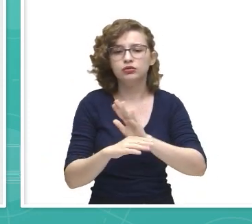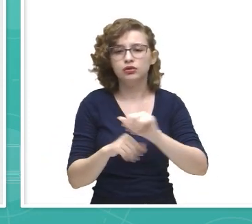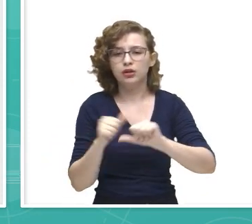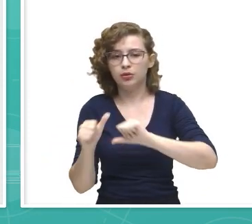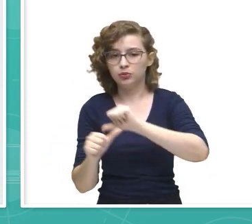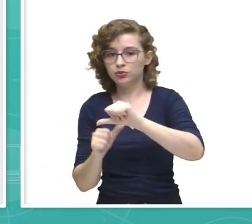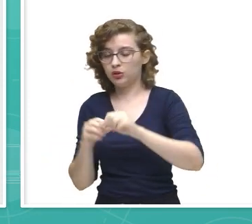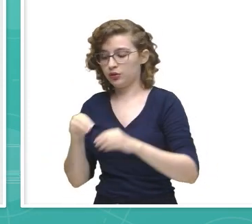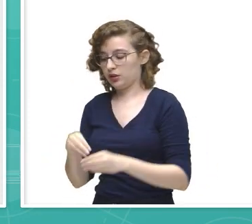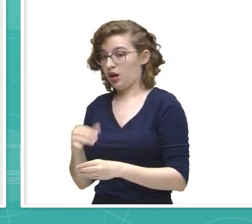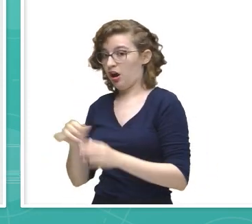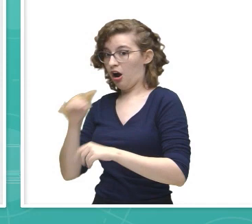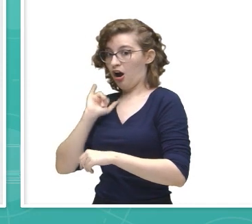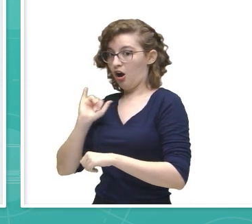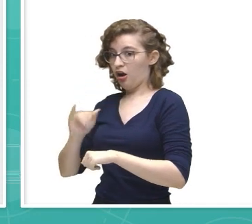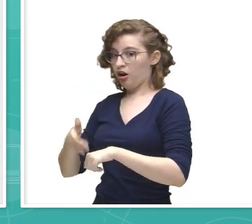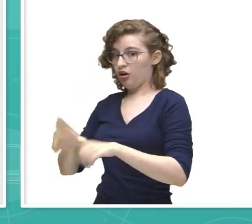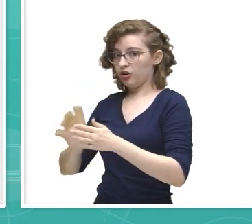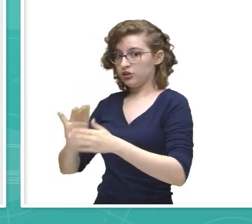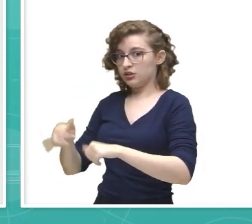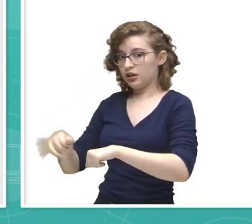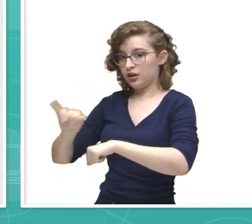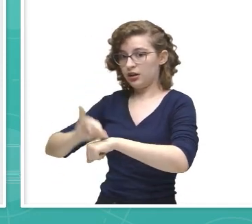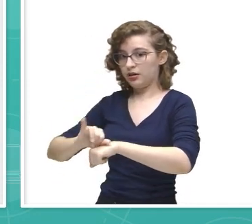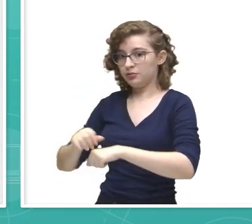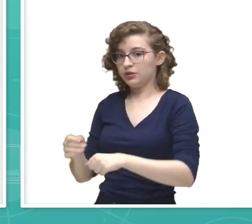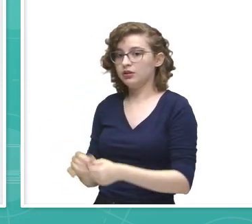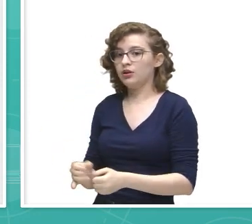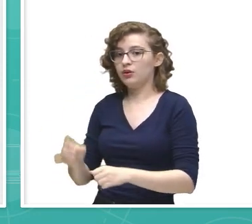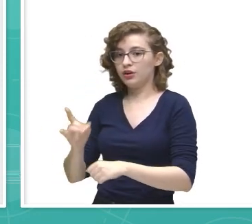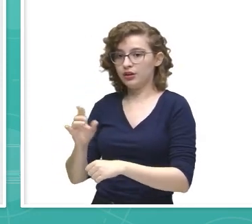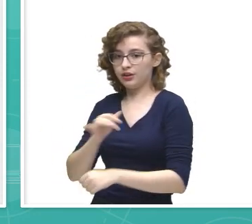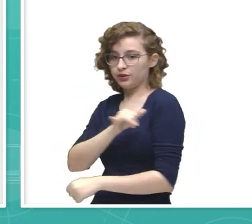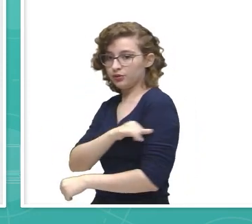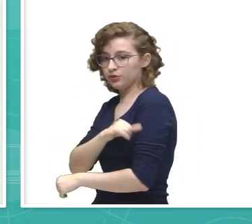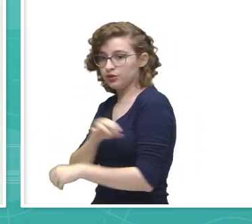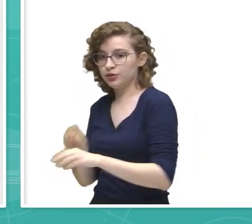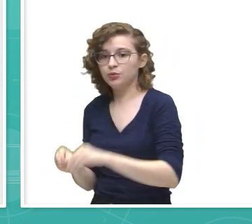Rio de Janeiro para a Bahia. E opção E,